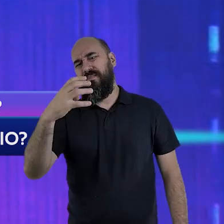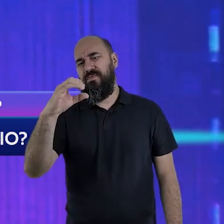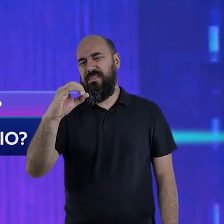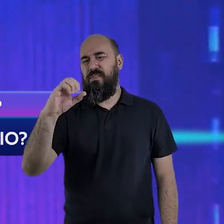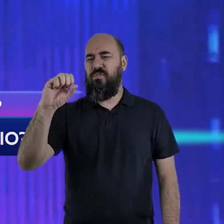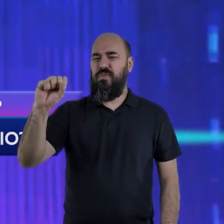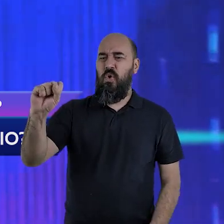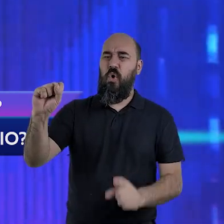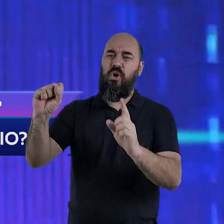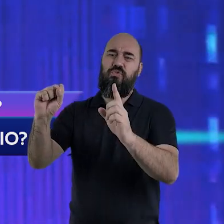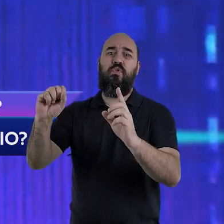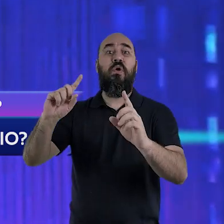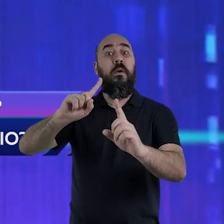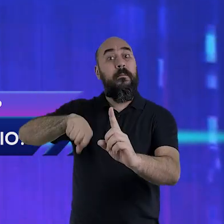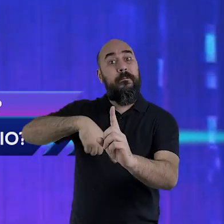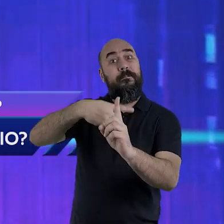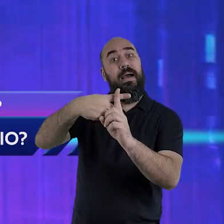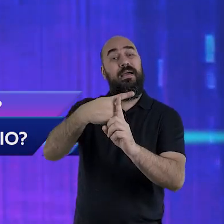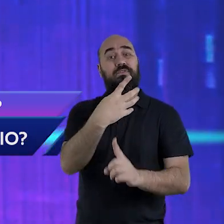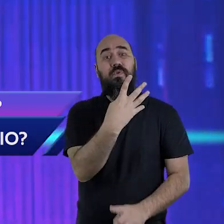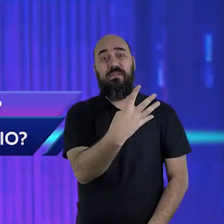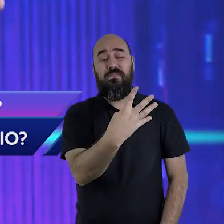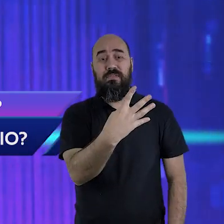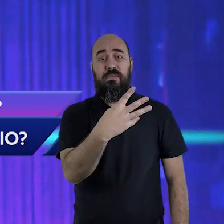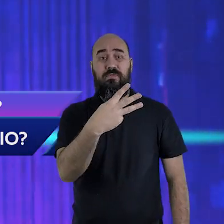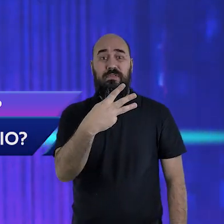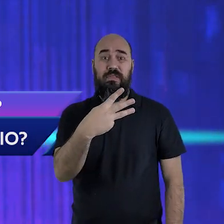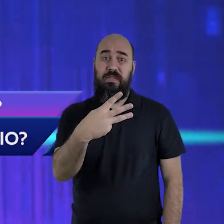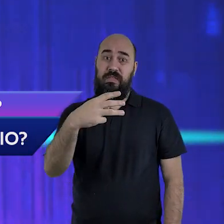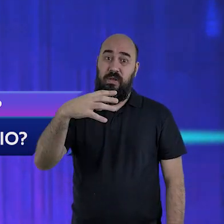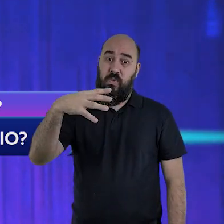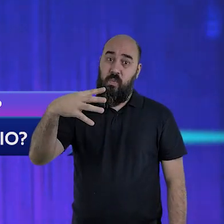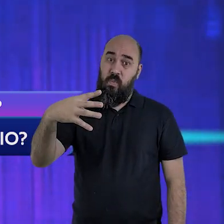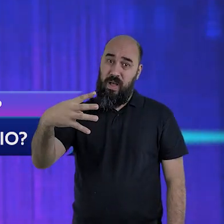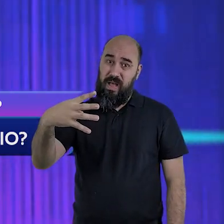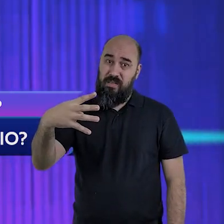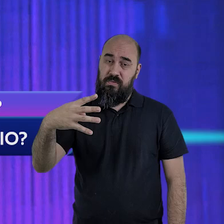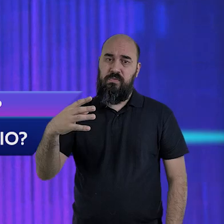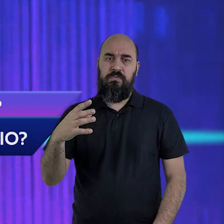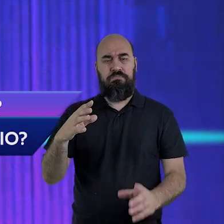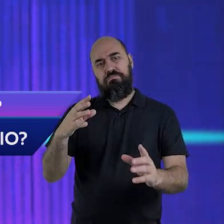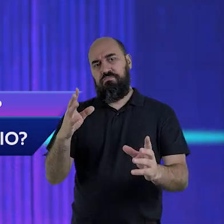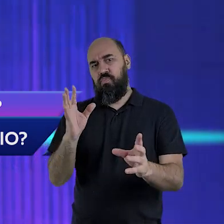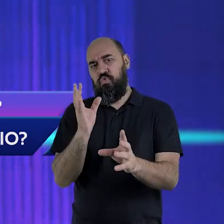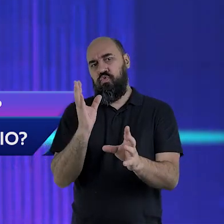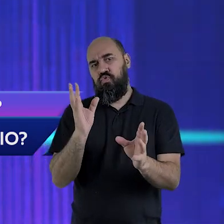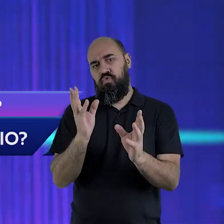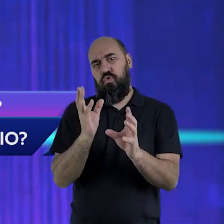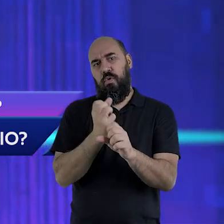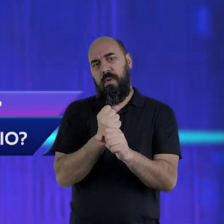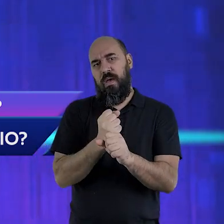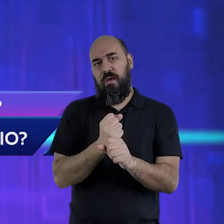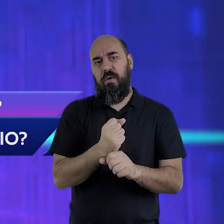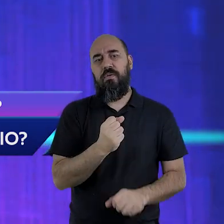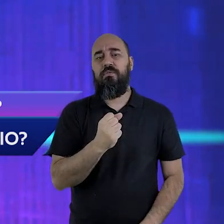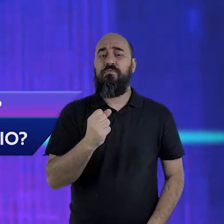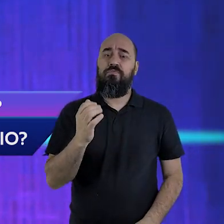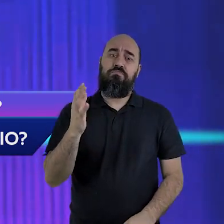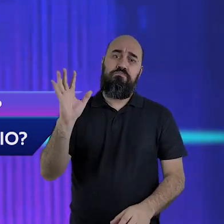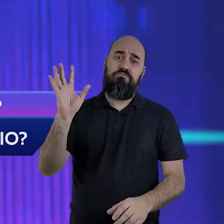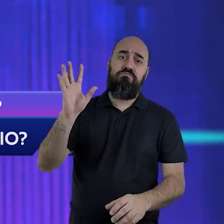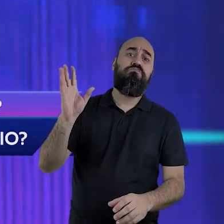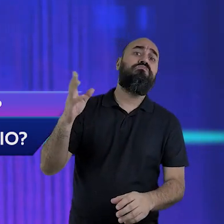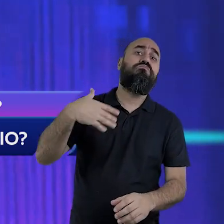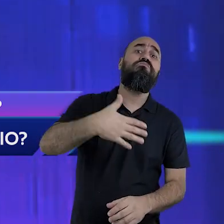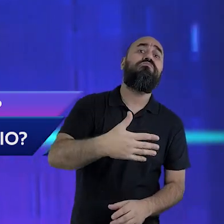408 da inauguração, da reconstrução do Templo de Jerusalém e somamos os